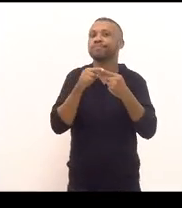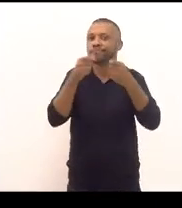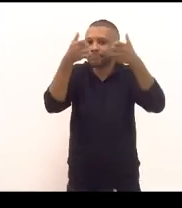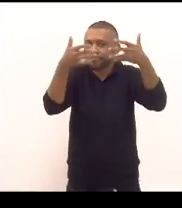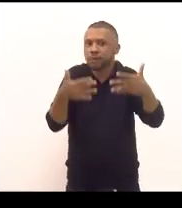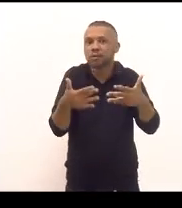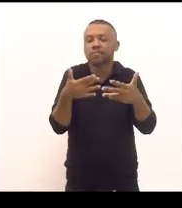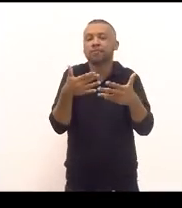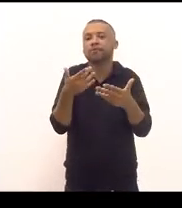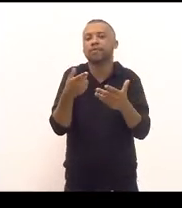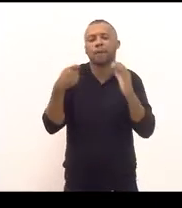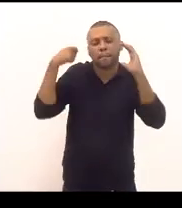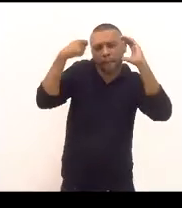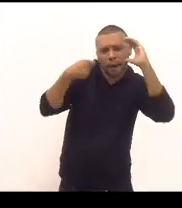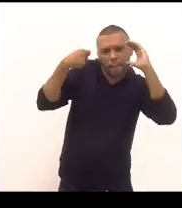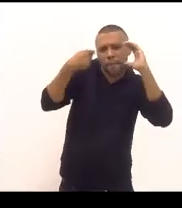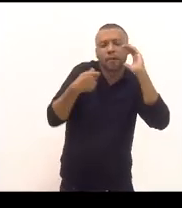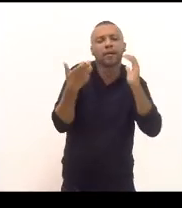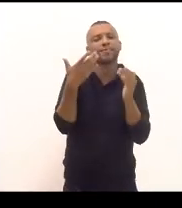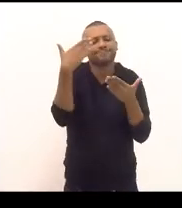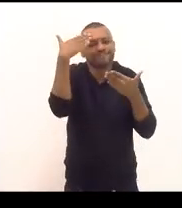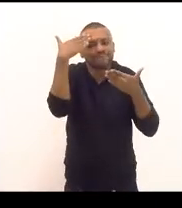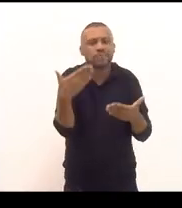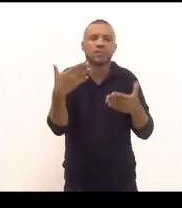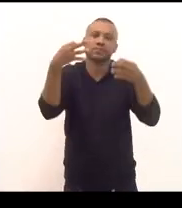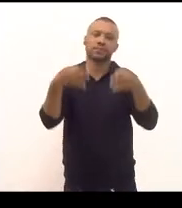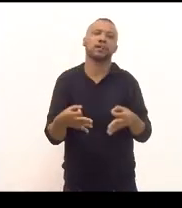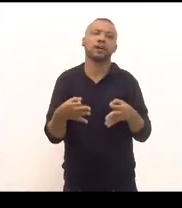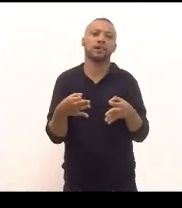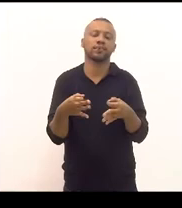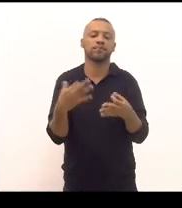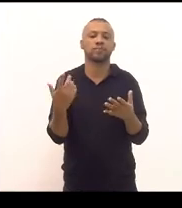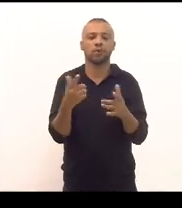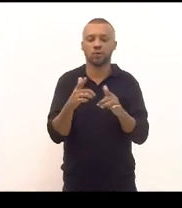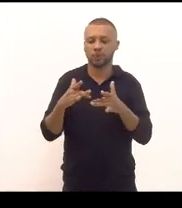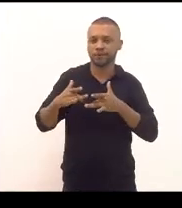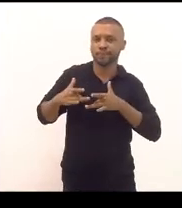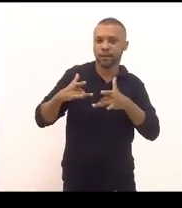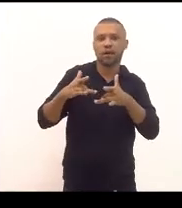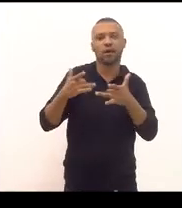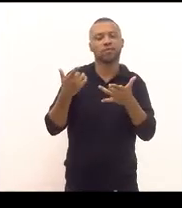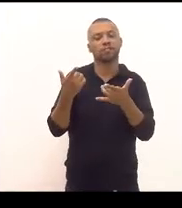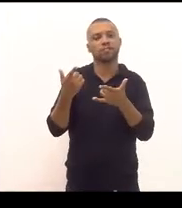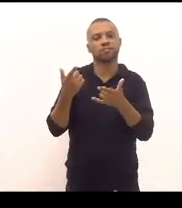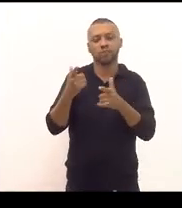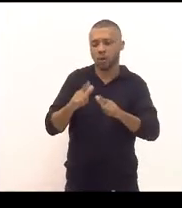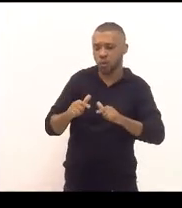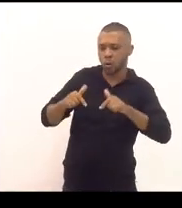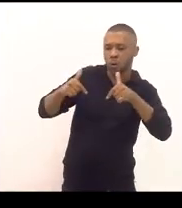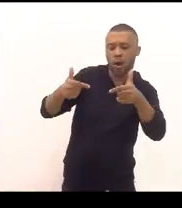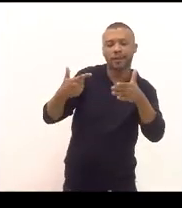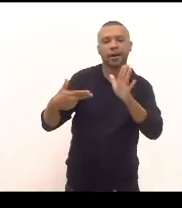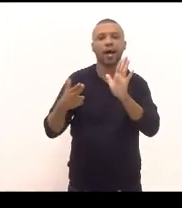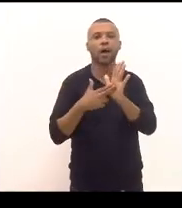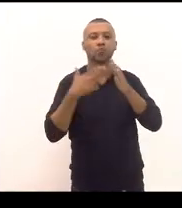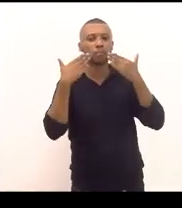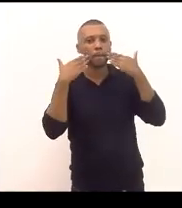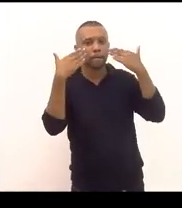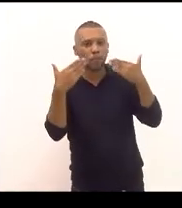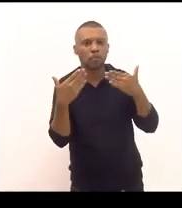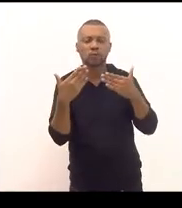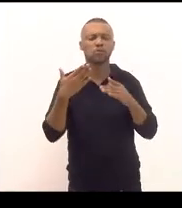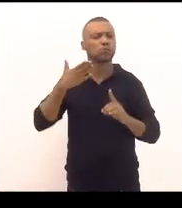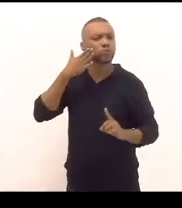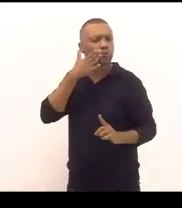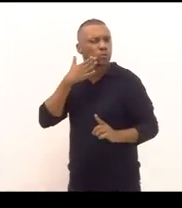mesmo que indiretamente quero te agradecer pelos seus gestos pela sua atitude pela sua vida pelo seu